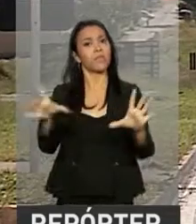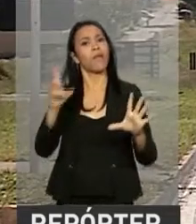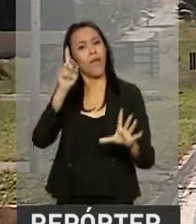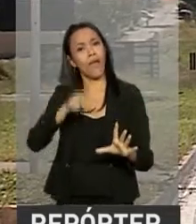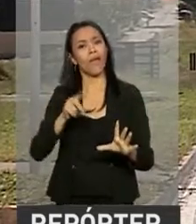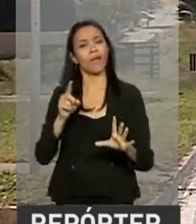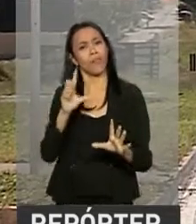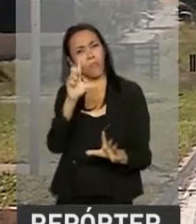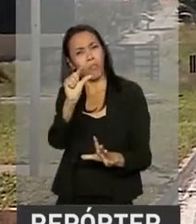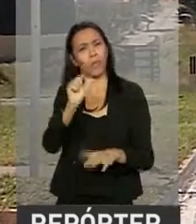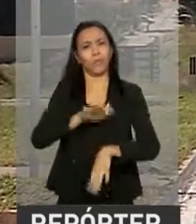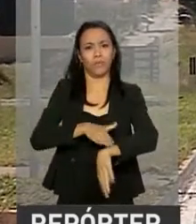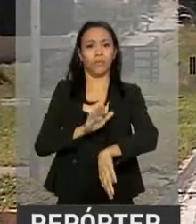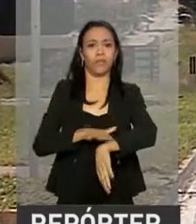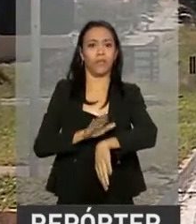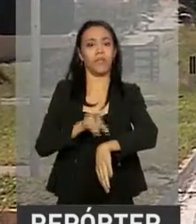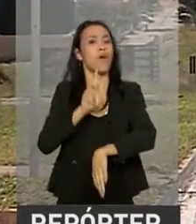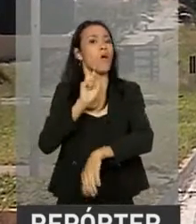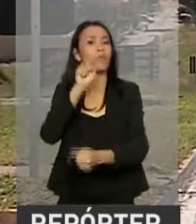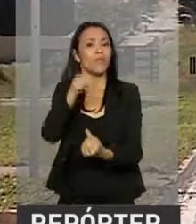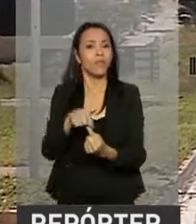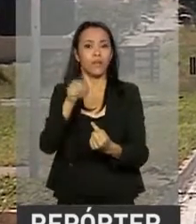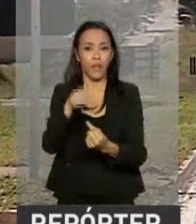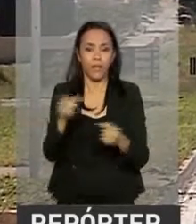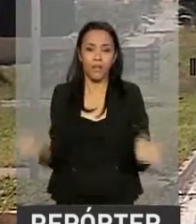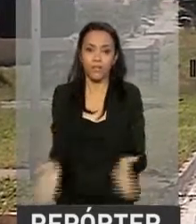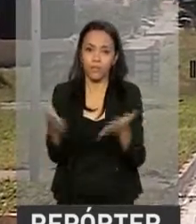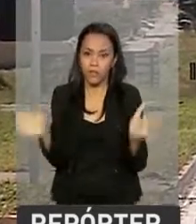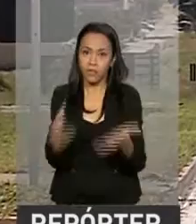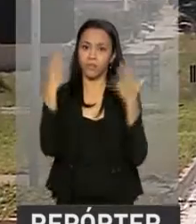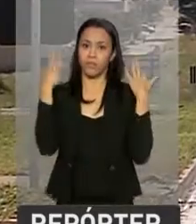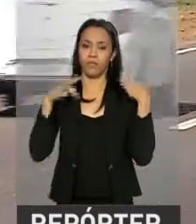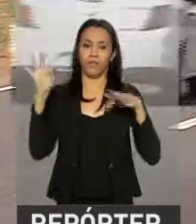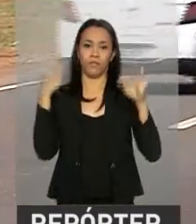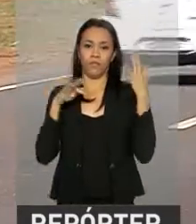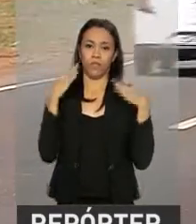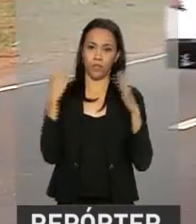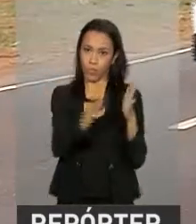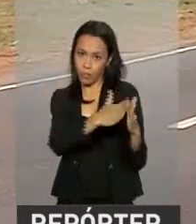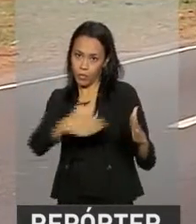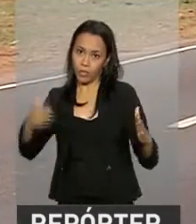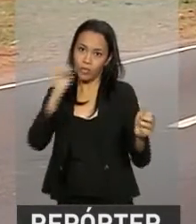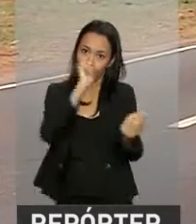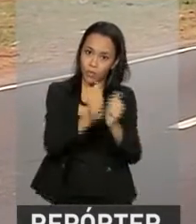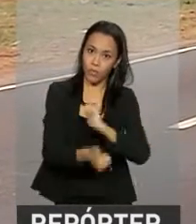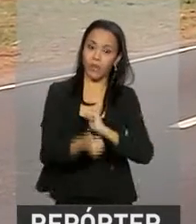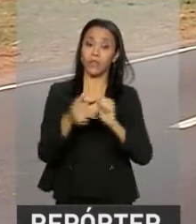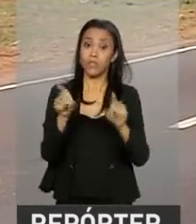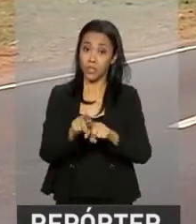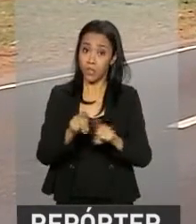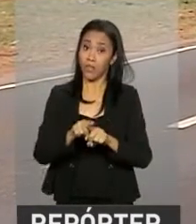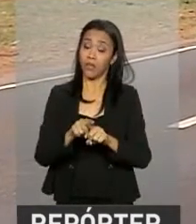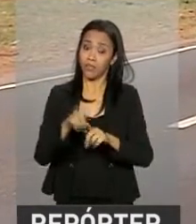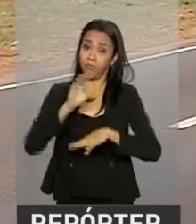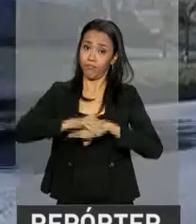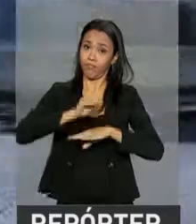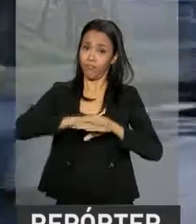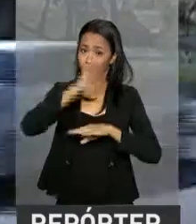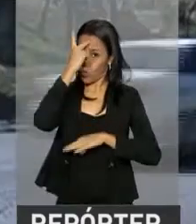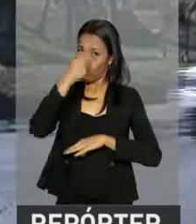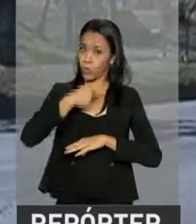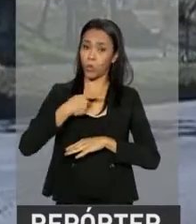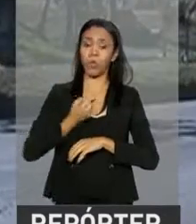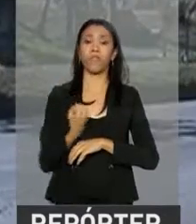e vai incentivar o turismo no período dos jogos olímpicos e também garante a autonomia aos viajantes